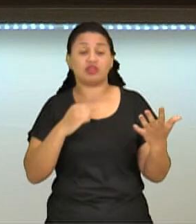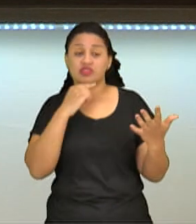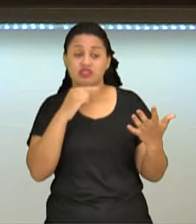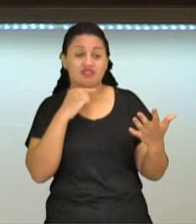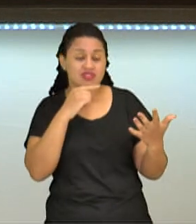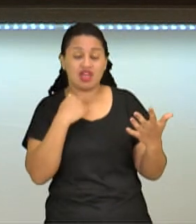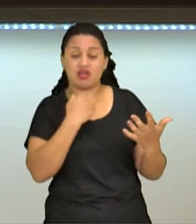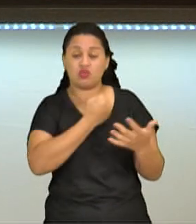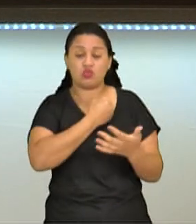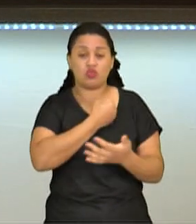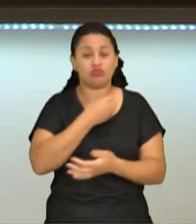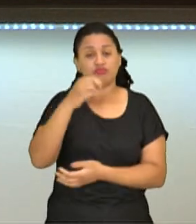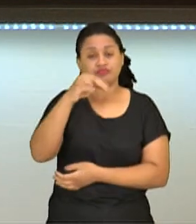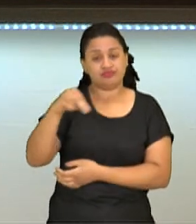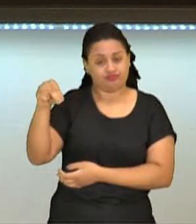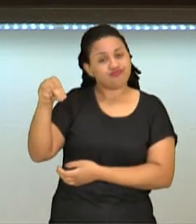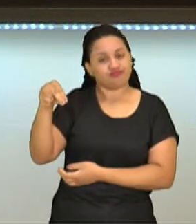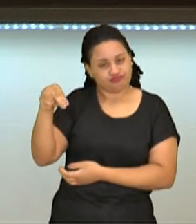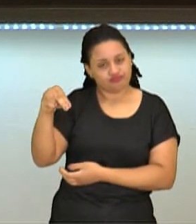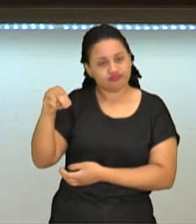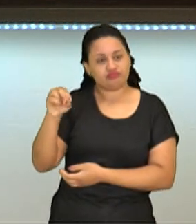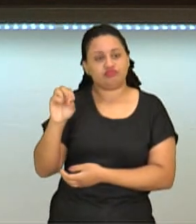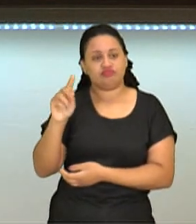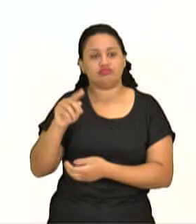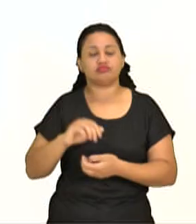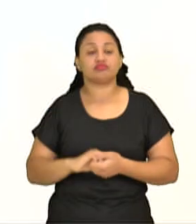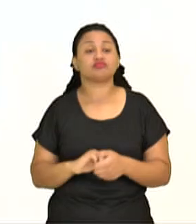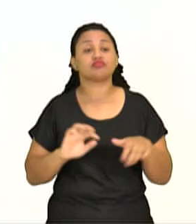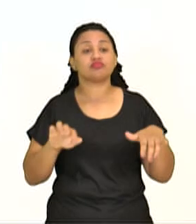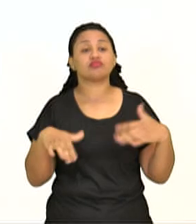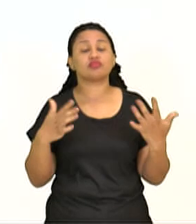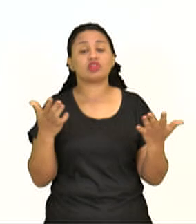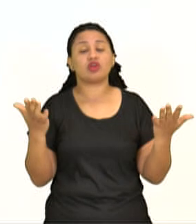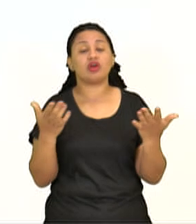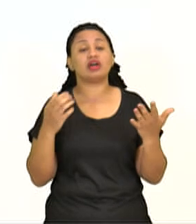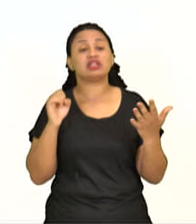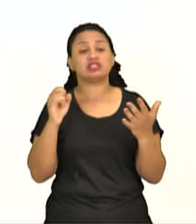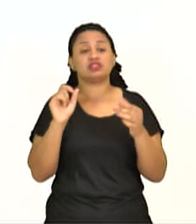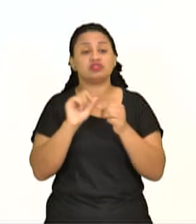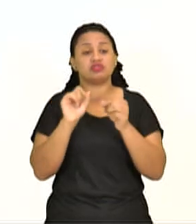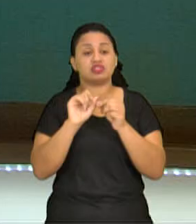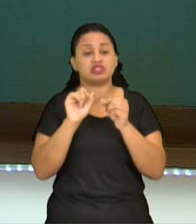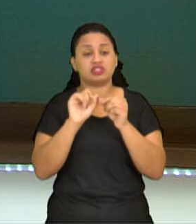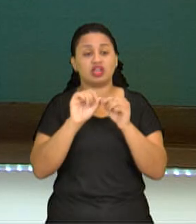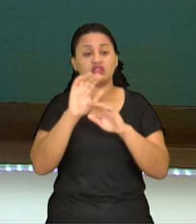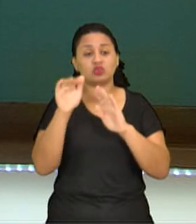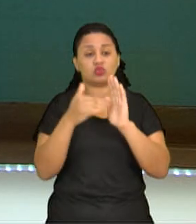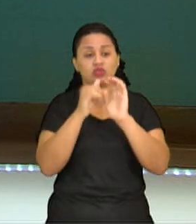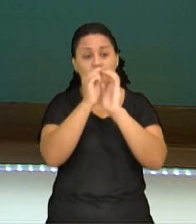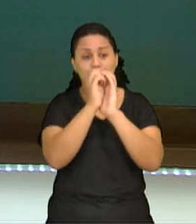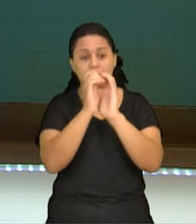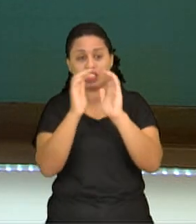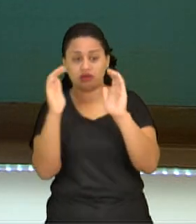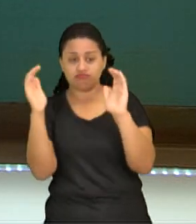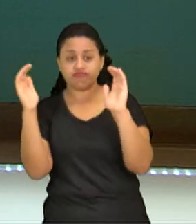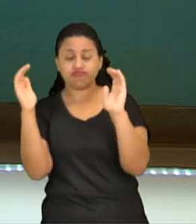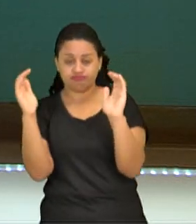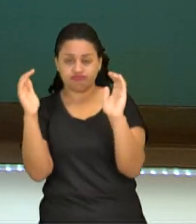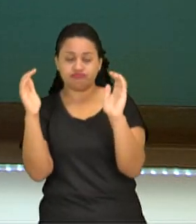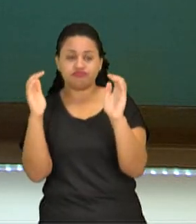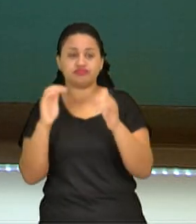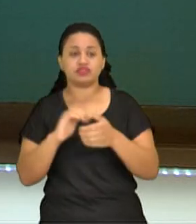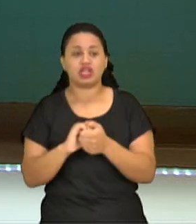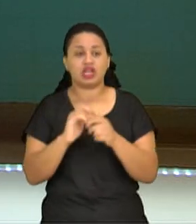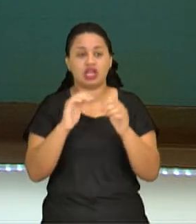pertence ao conjunto dos números naturais, certo? Muito bem. Mas e se eu colocar o parênteses aqui, ó, pegar a